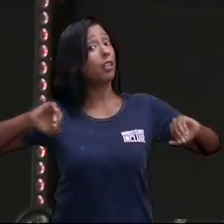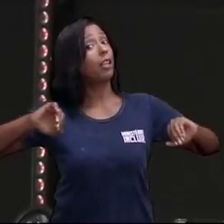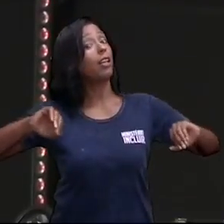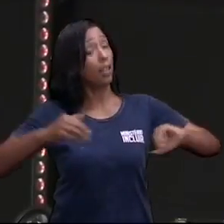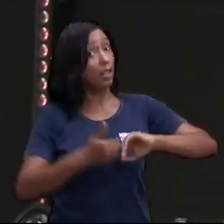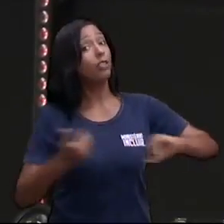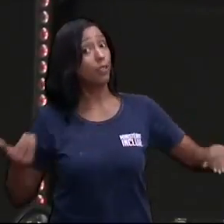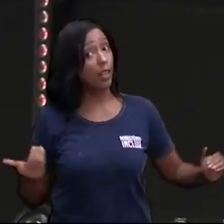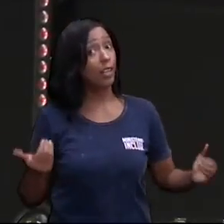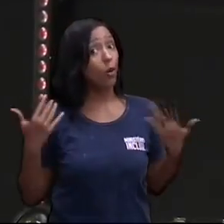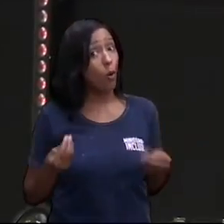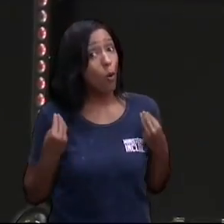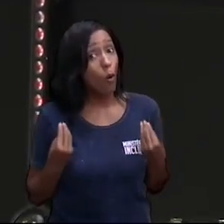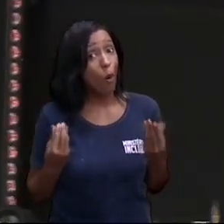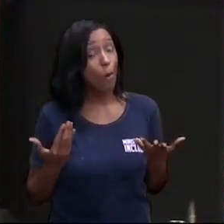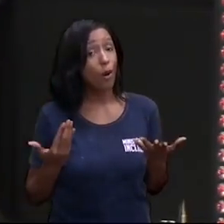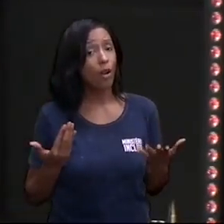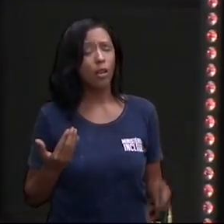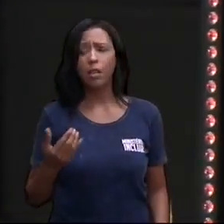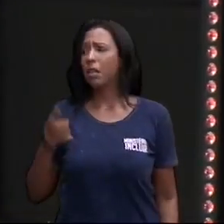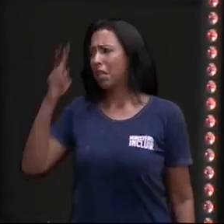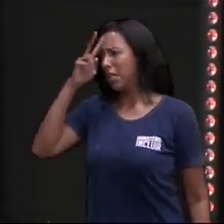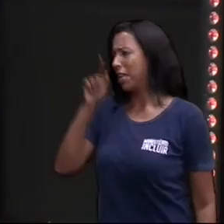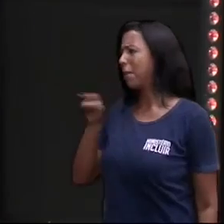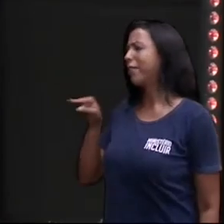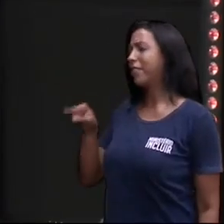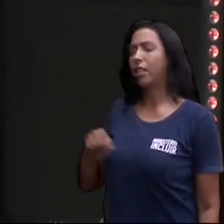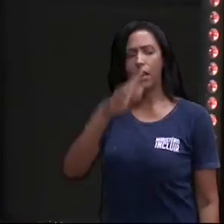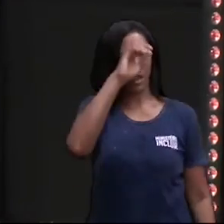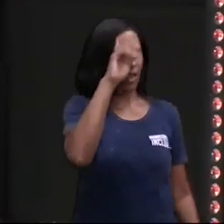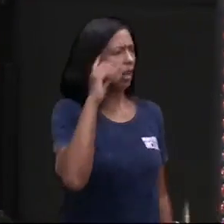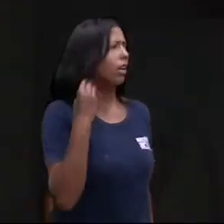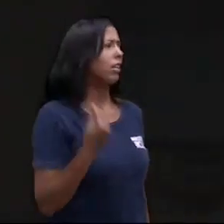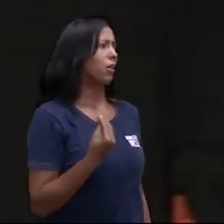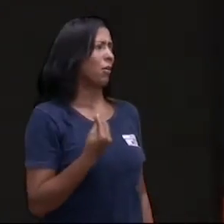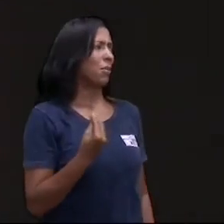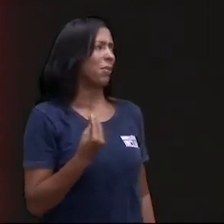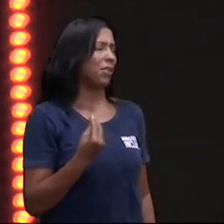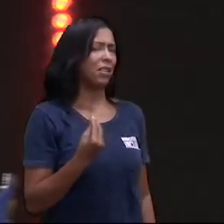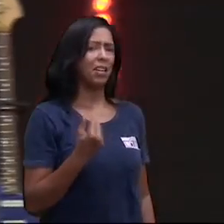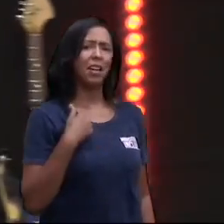amor de Deus lembra muito senhor falei meu Deus eu estou pregando com essa pessoa perna tem misericórdia